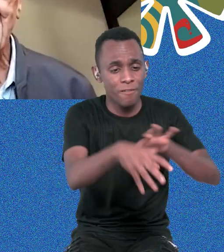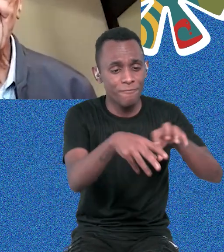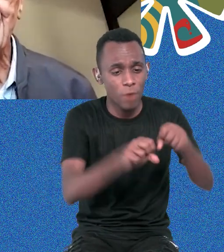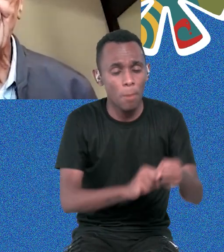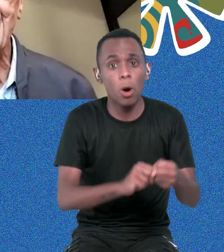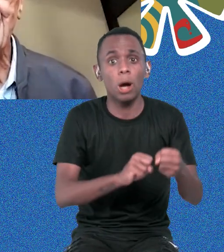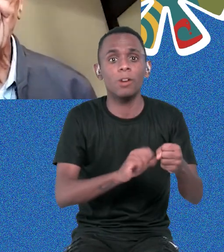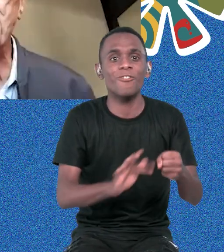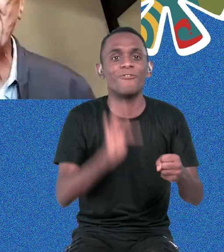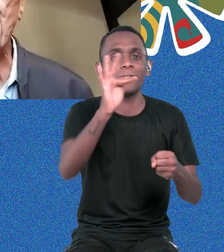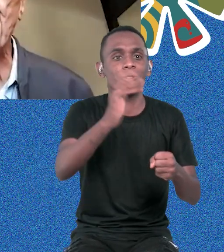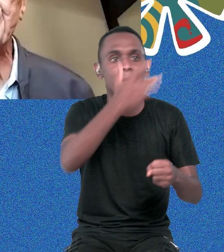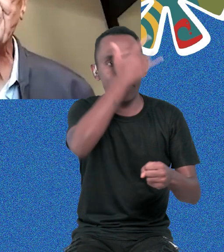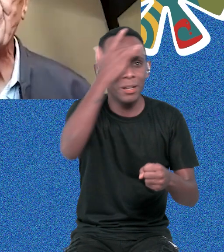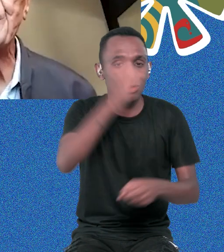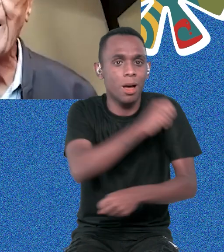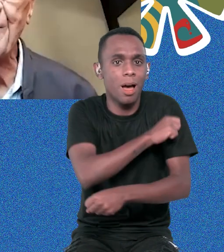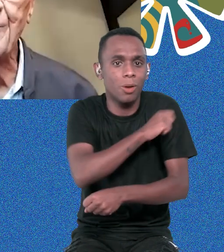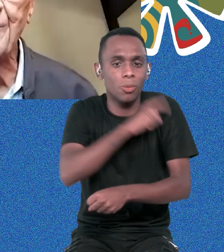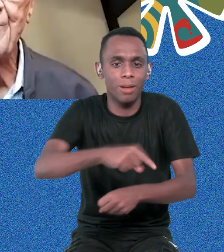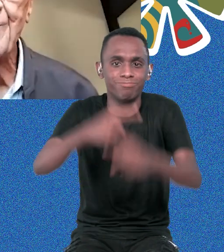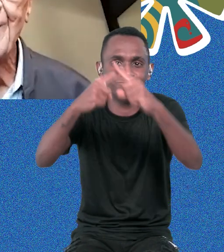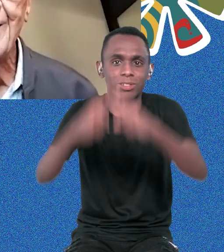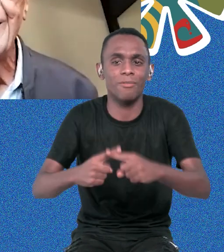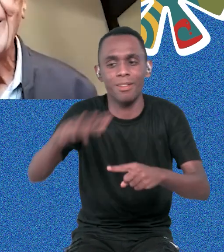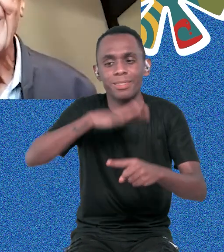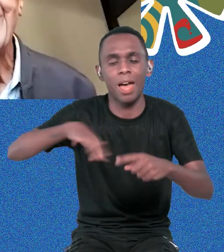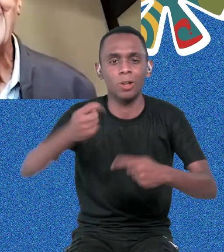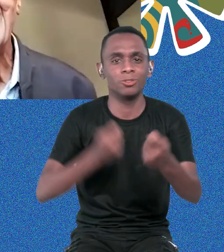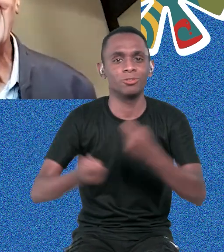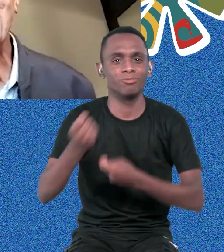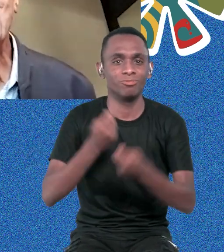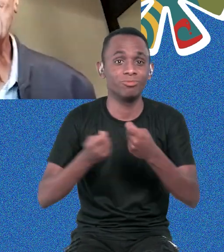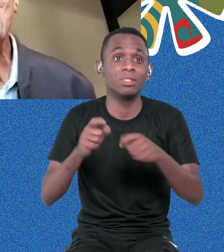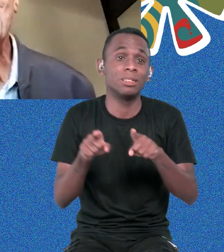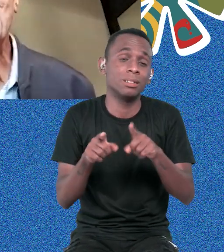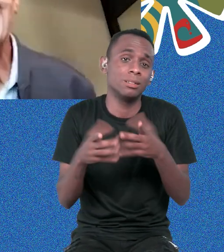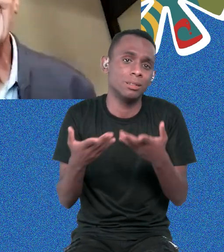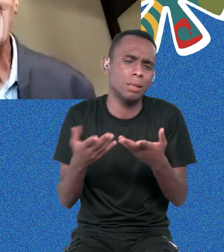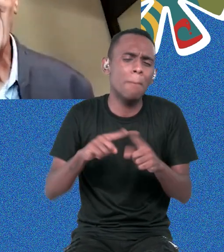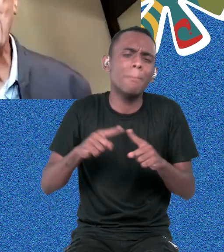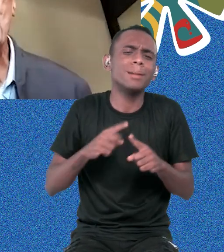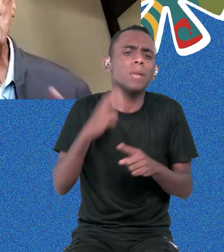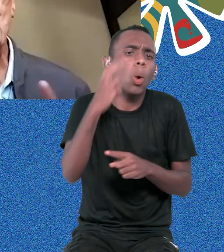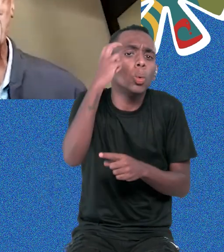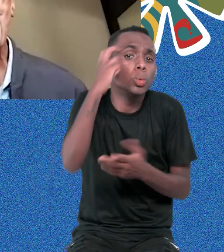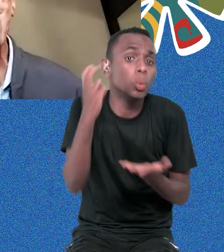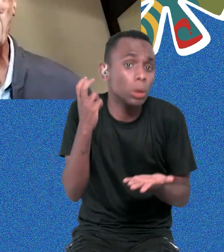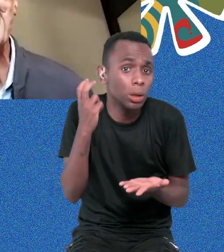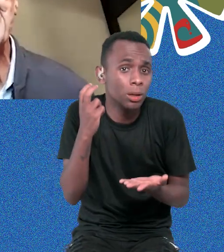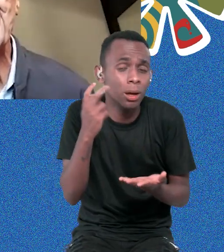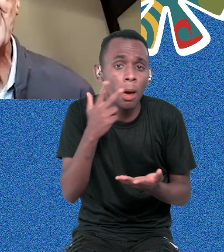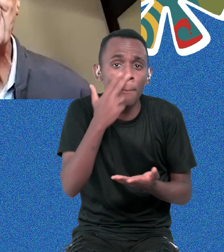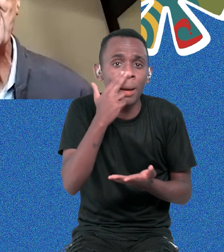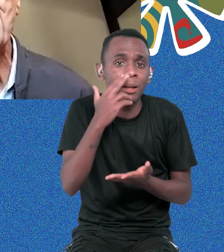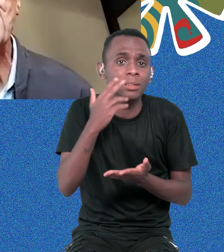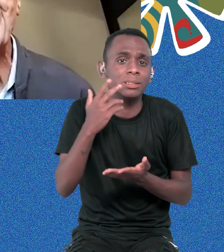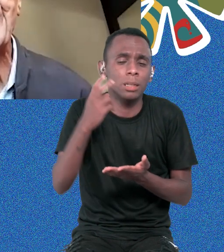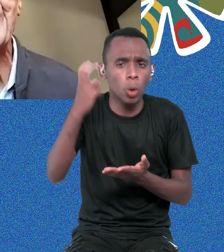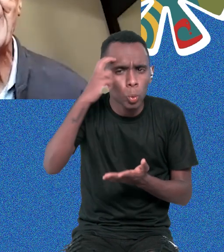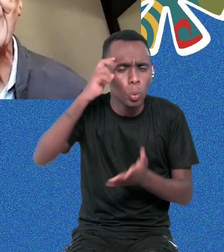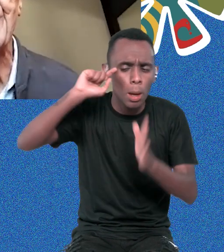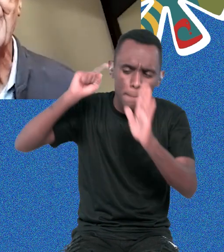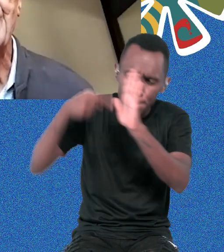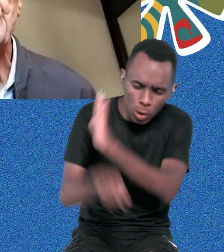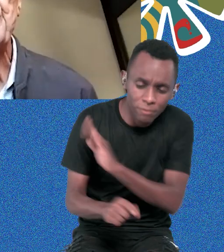competentes disputadores do mercado. E la cultura. A cultura sempre na história foi muito